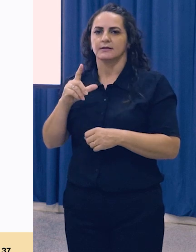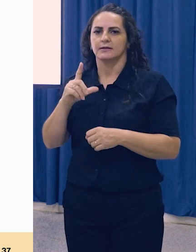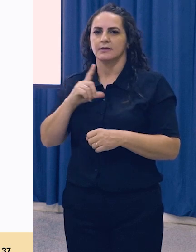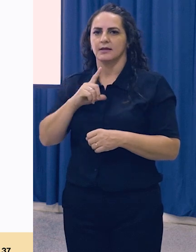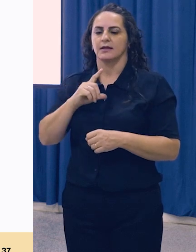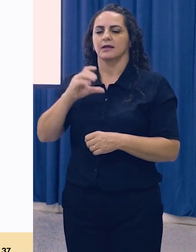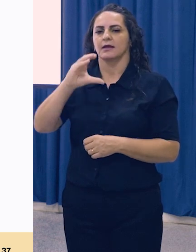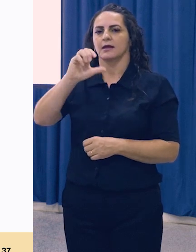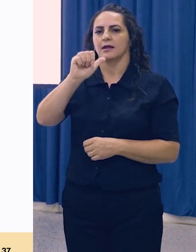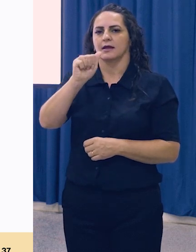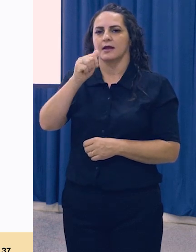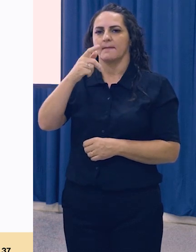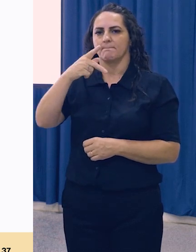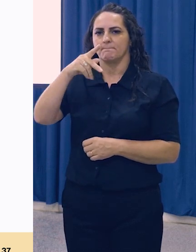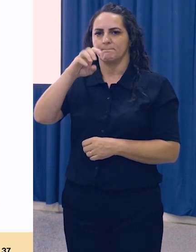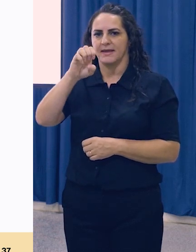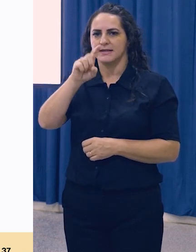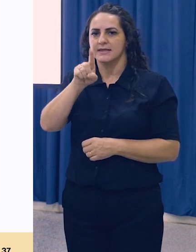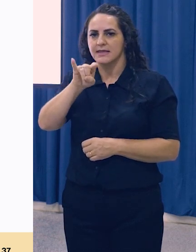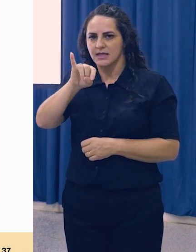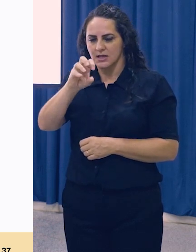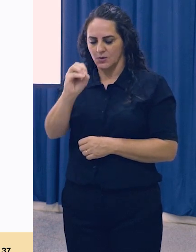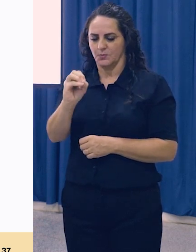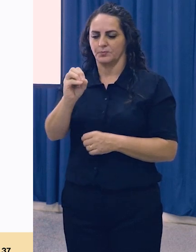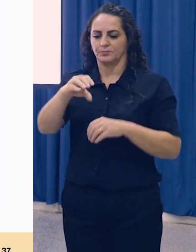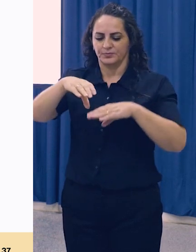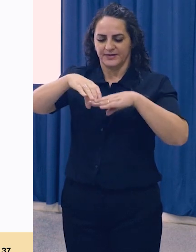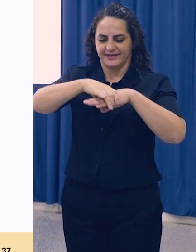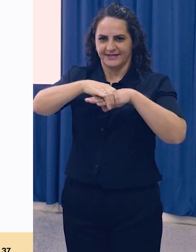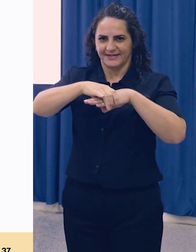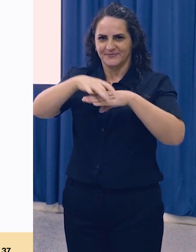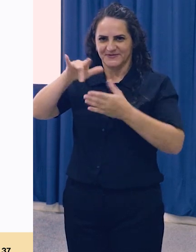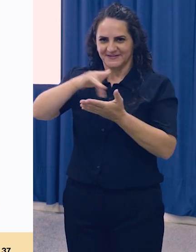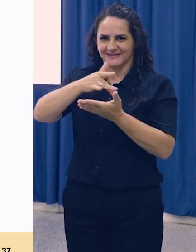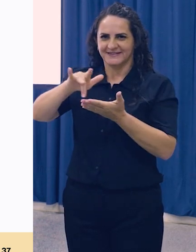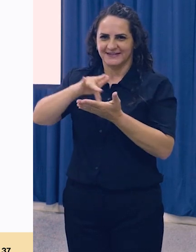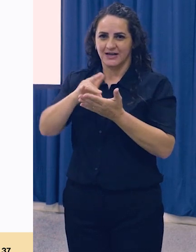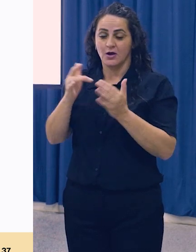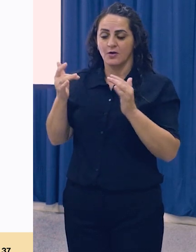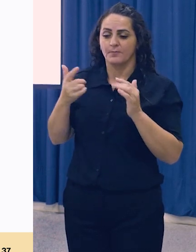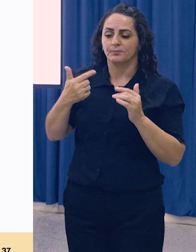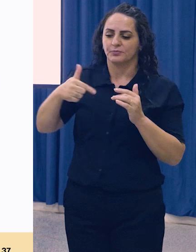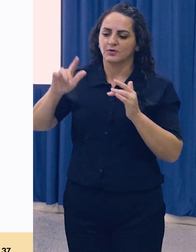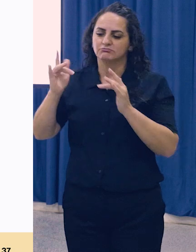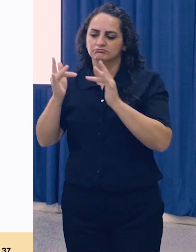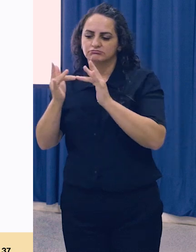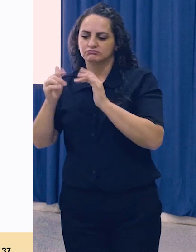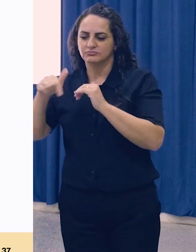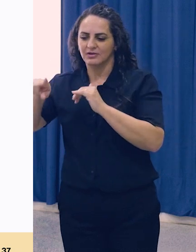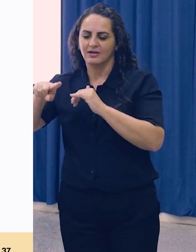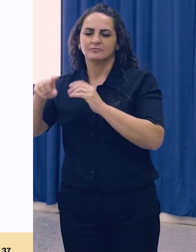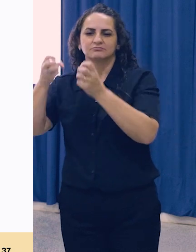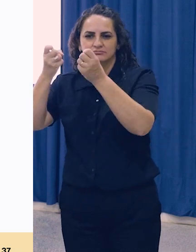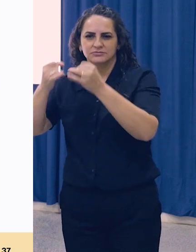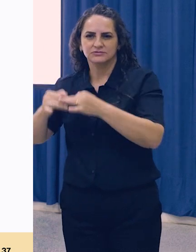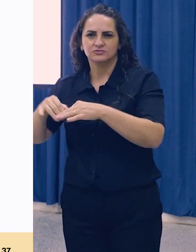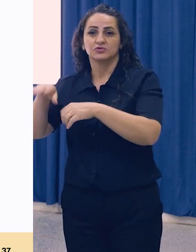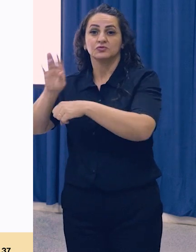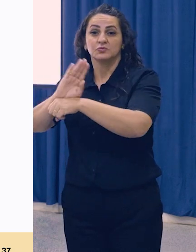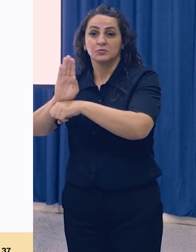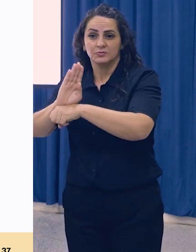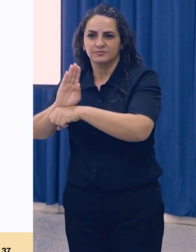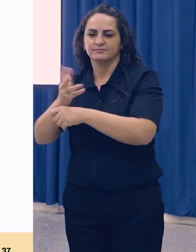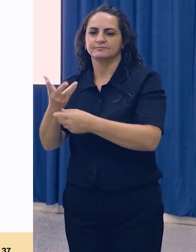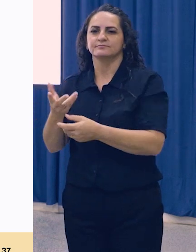Capésio, que é uma marca de sapatilhas. A gente entrou em contato com a Capésio, explicou sobre o filme e disse que se